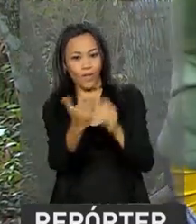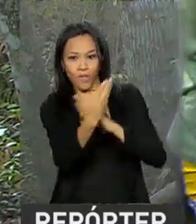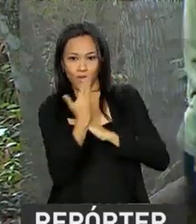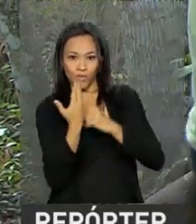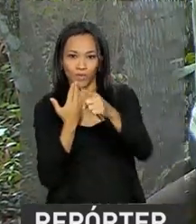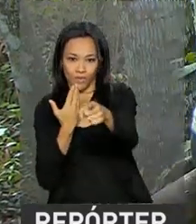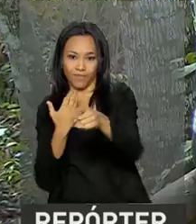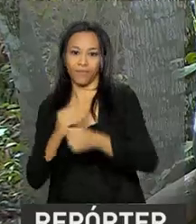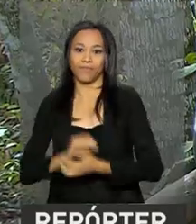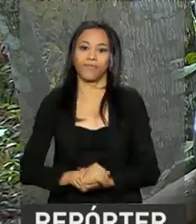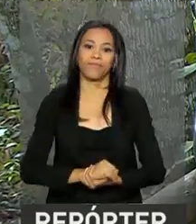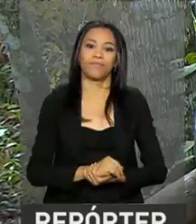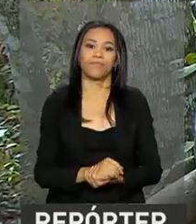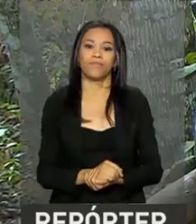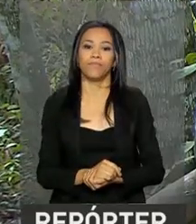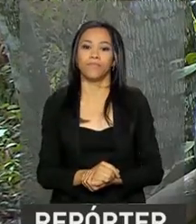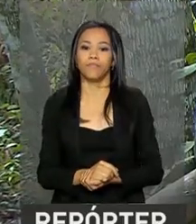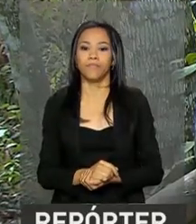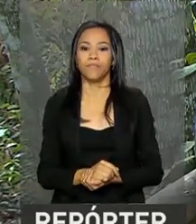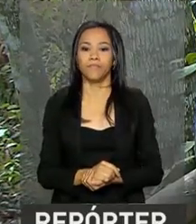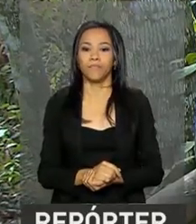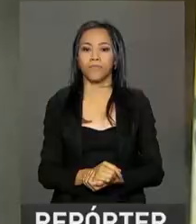Thiago.